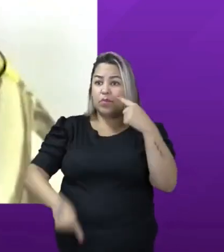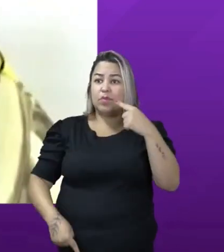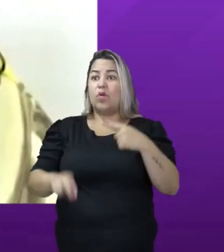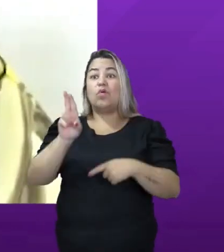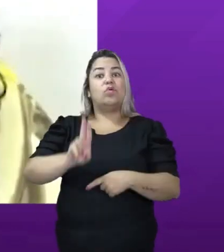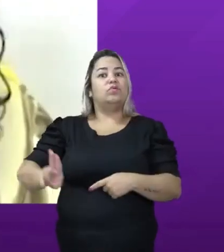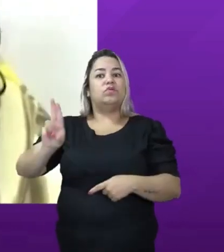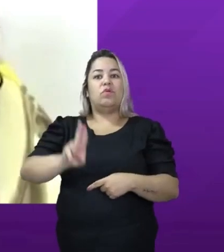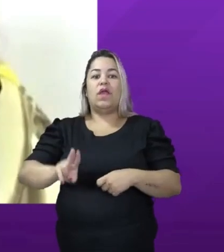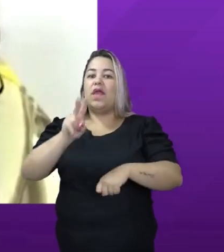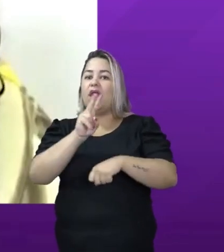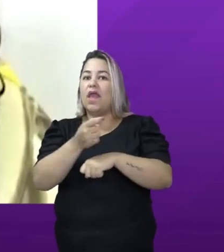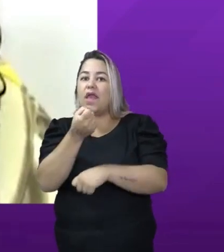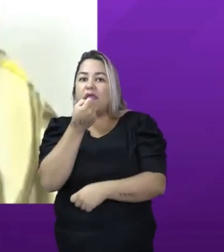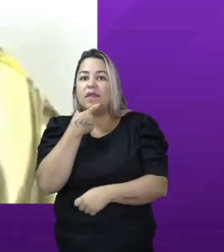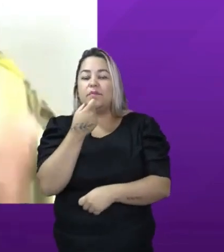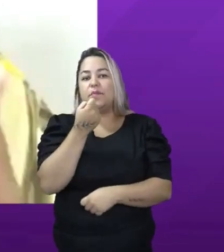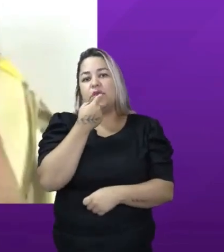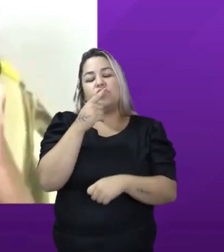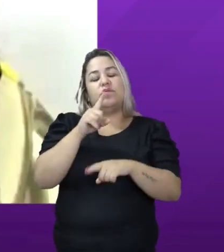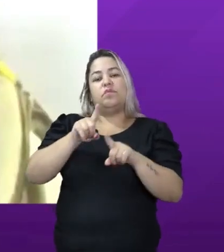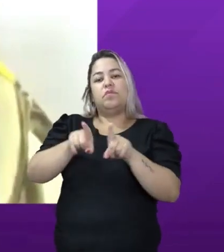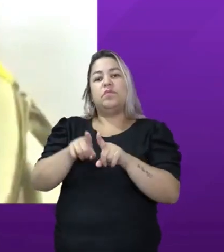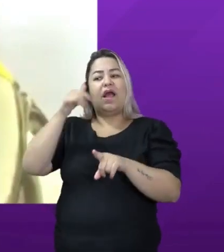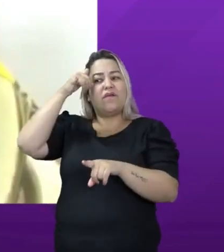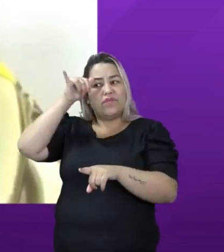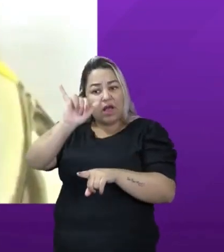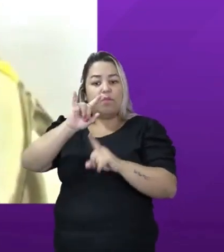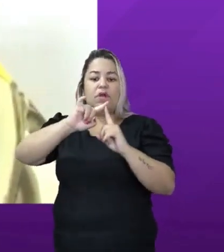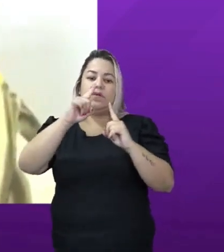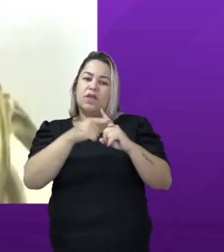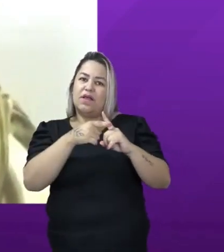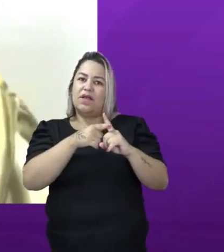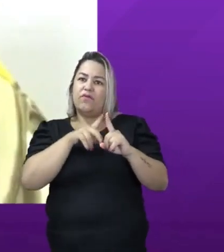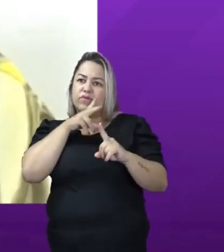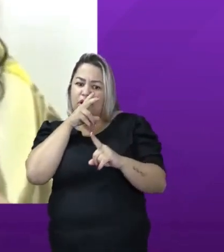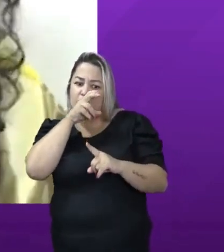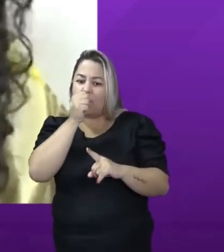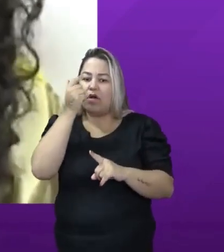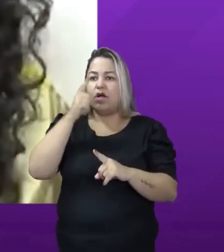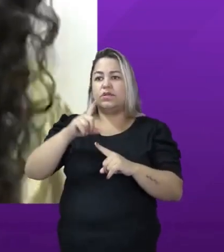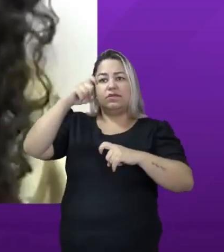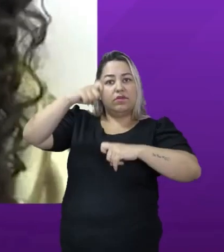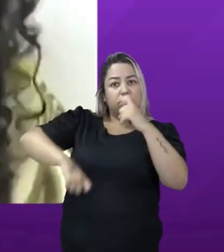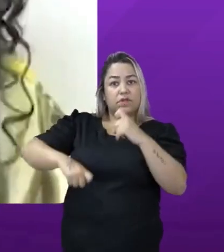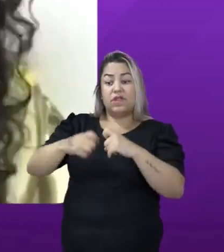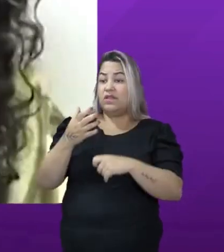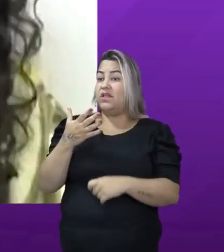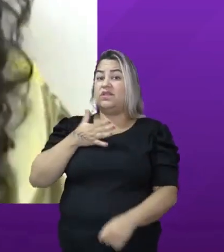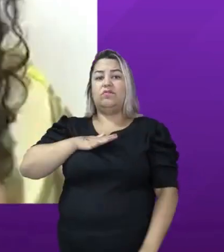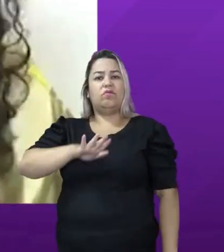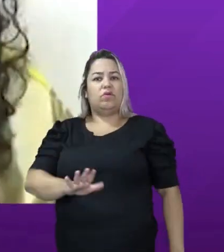qualquer método contraceptivo. Forçá-la a ter relações sexuais com outras pessoas ou de forma que ela não goste,